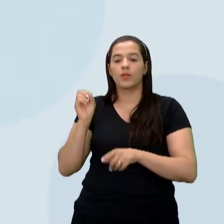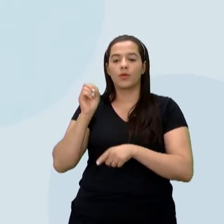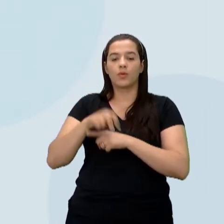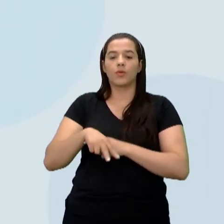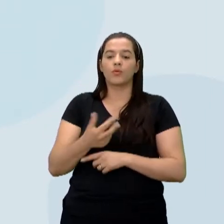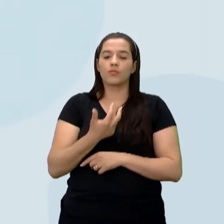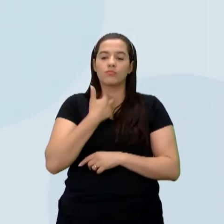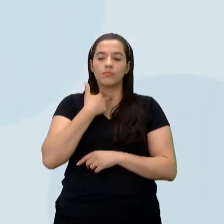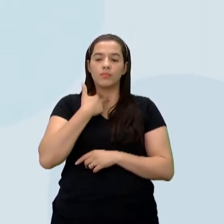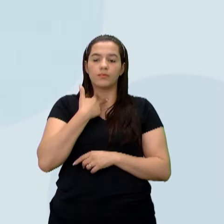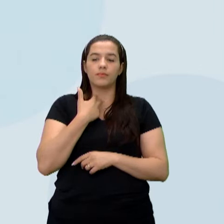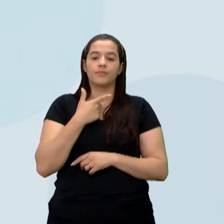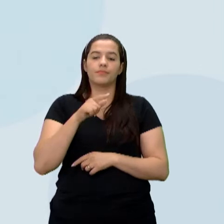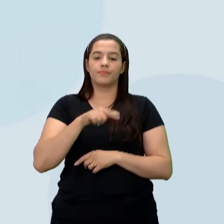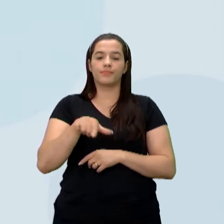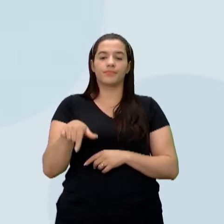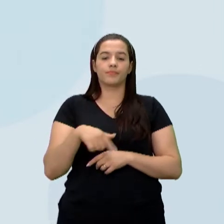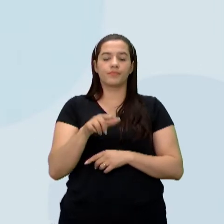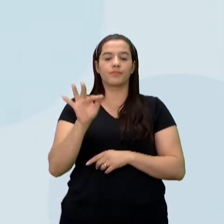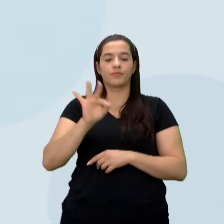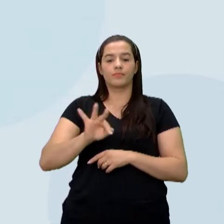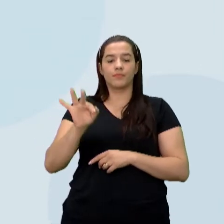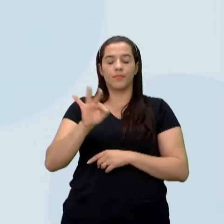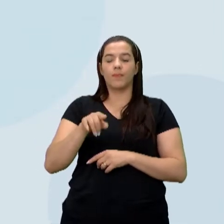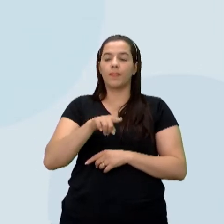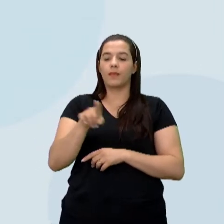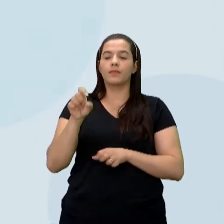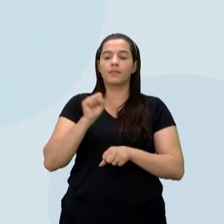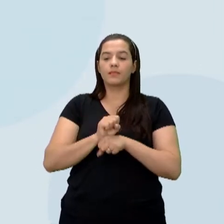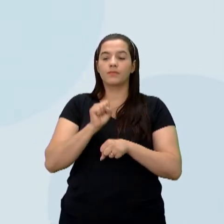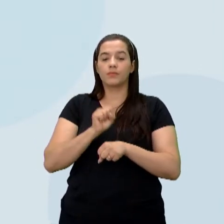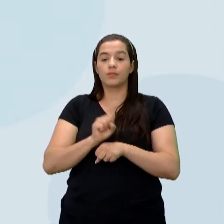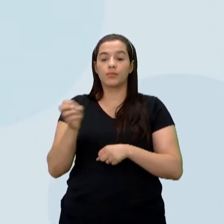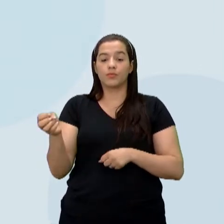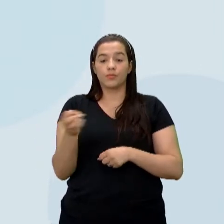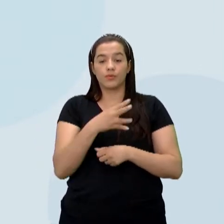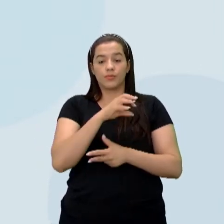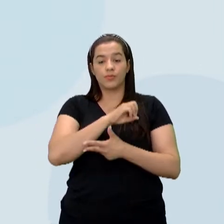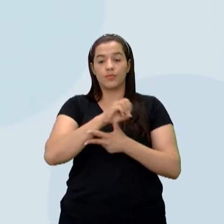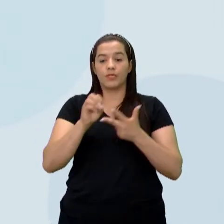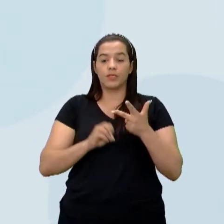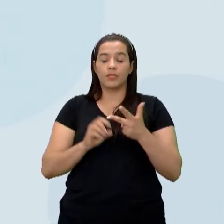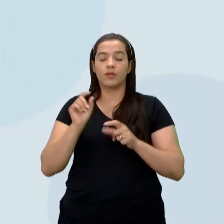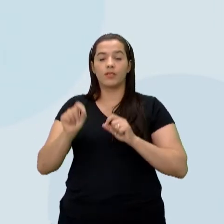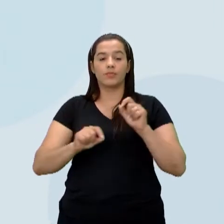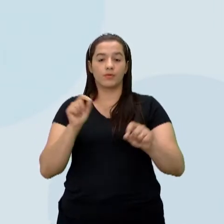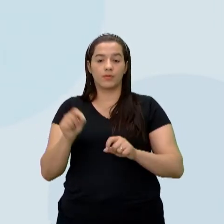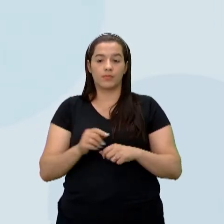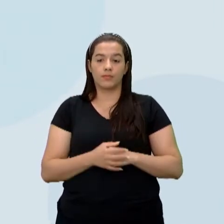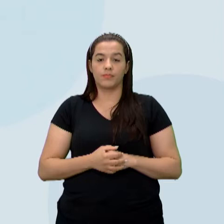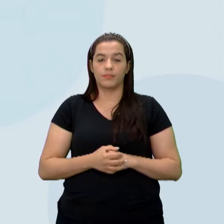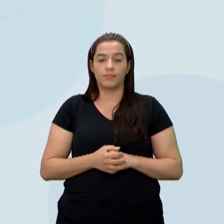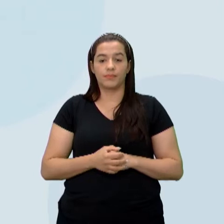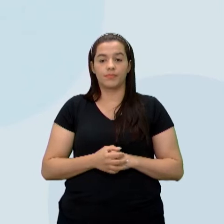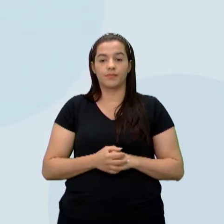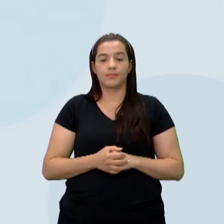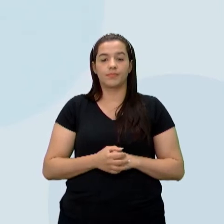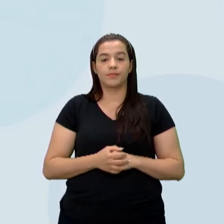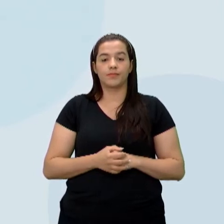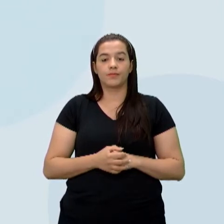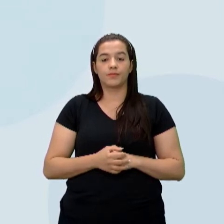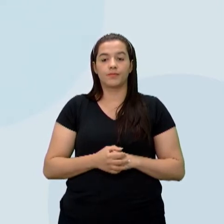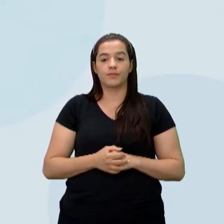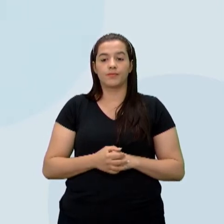nas universidades. Então, o que ele está esperando desse novo Enem, desse novo formato aí do texto, ok? Vamos